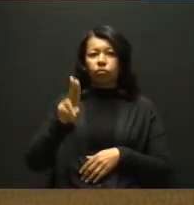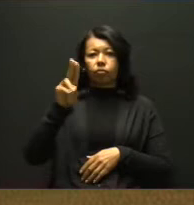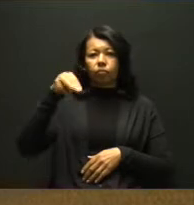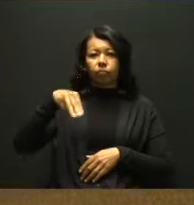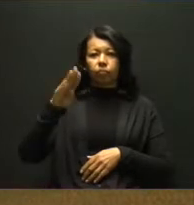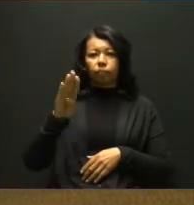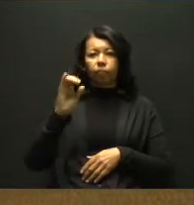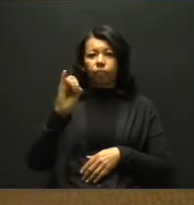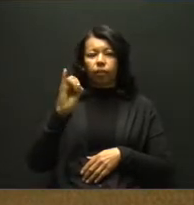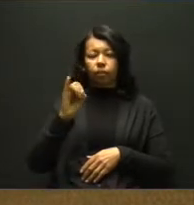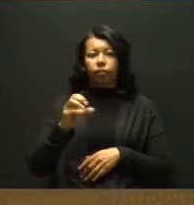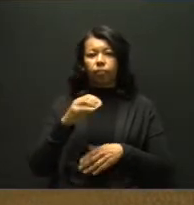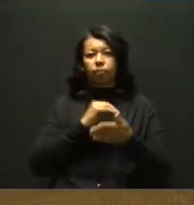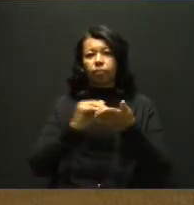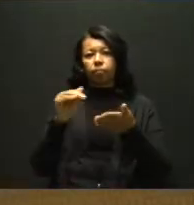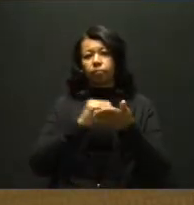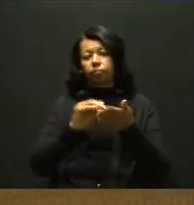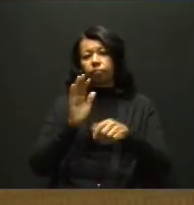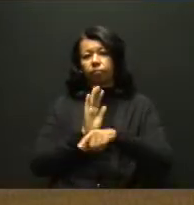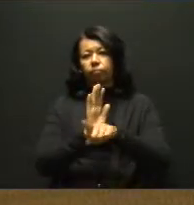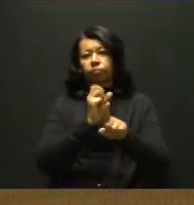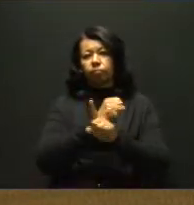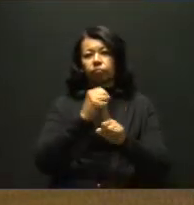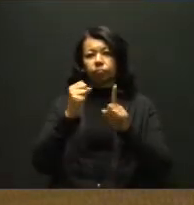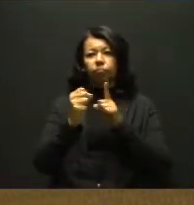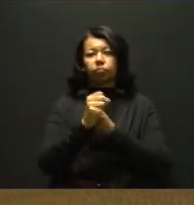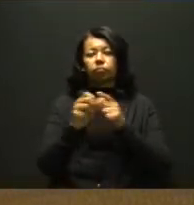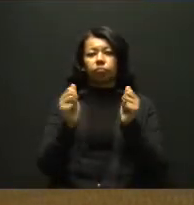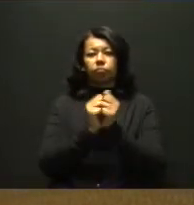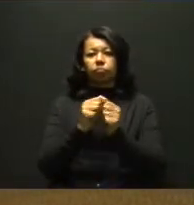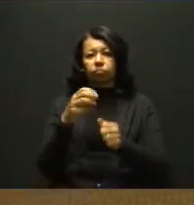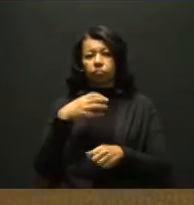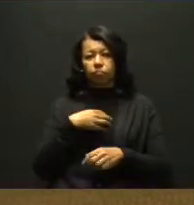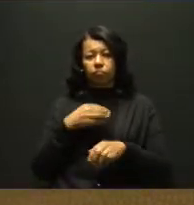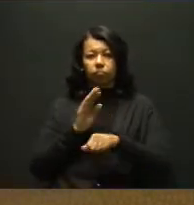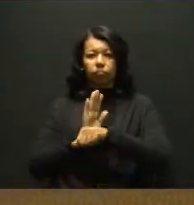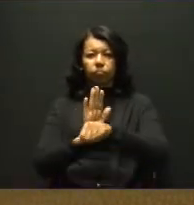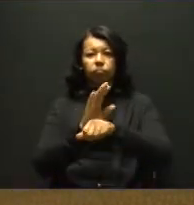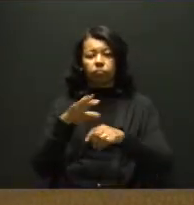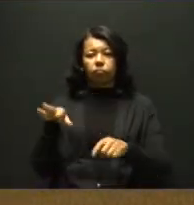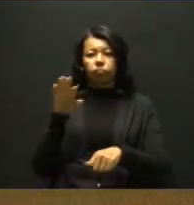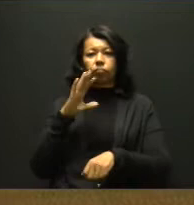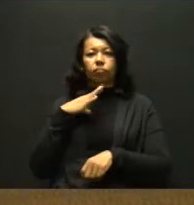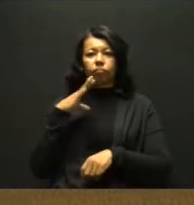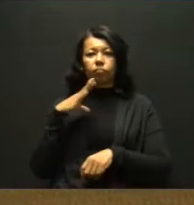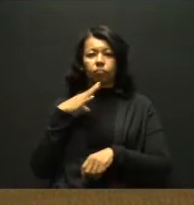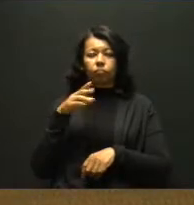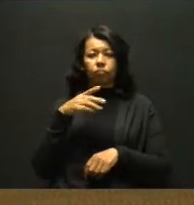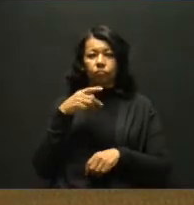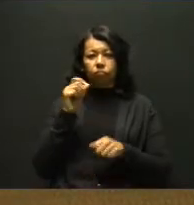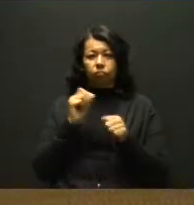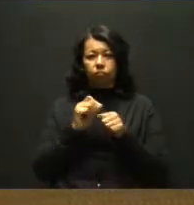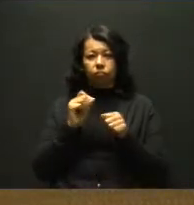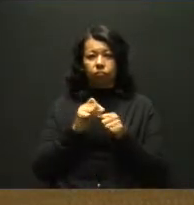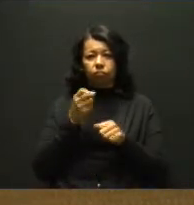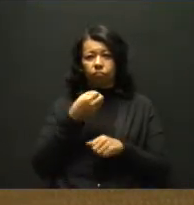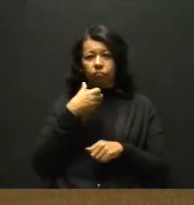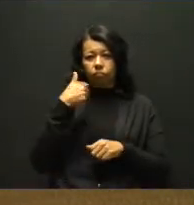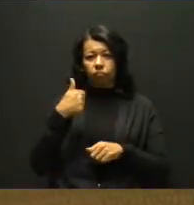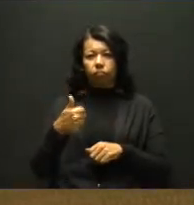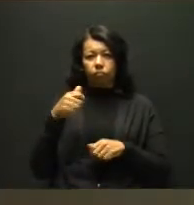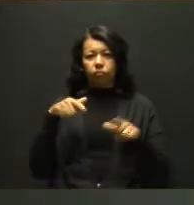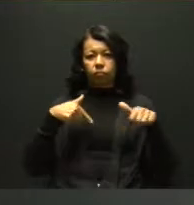assistência social da cidade que com o seu jeitinho vem ajudando a nossa cidade desenvolvendo um bom trabalho